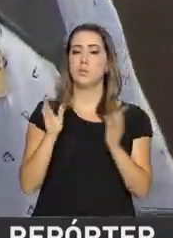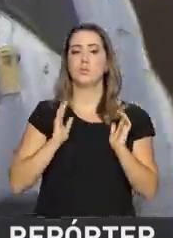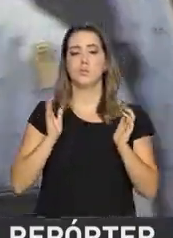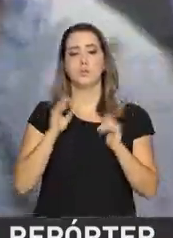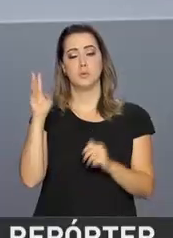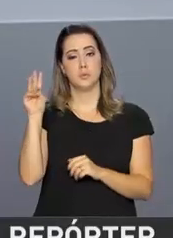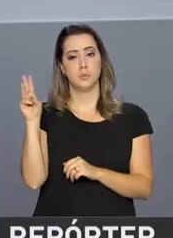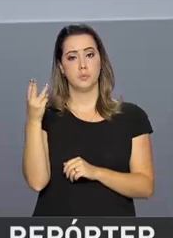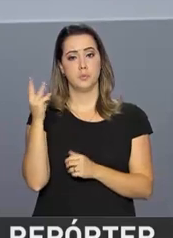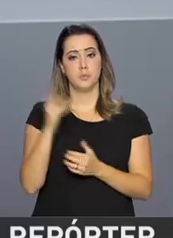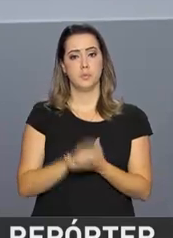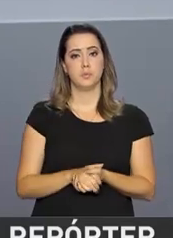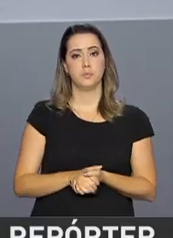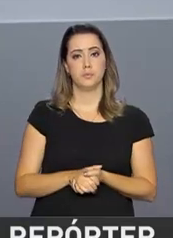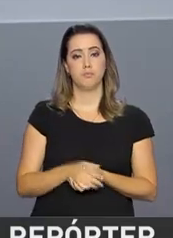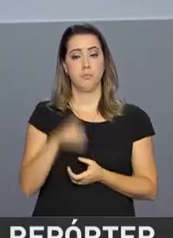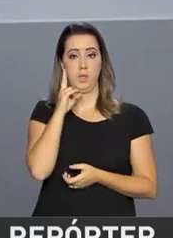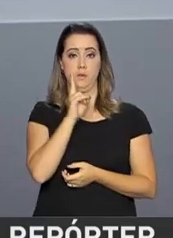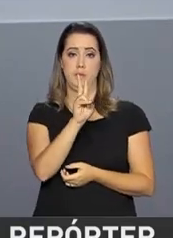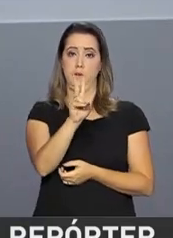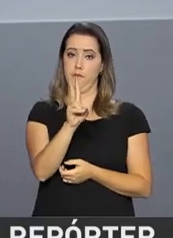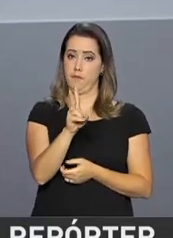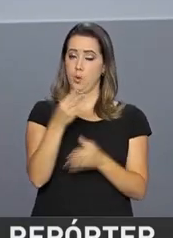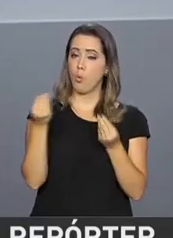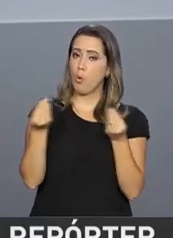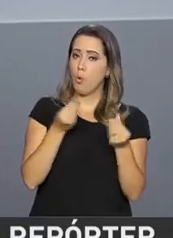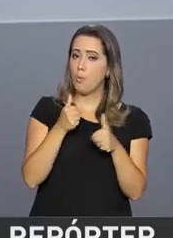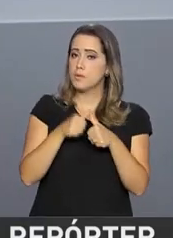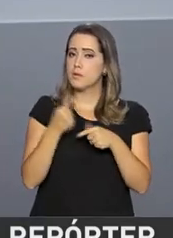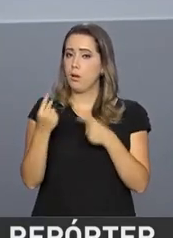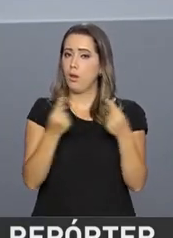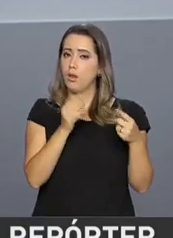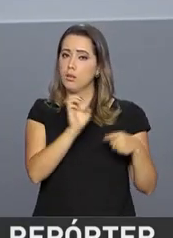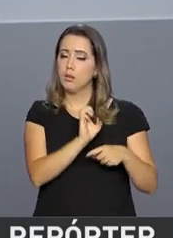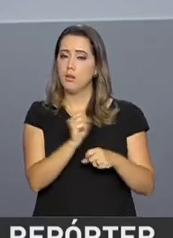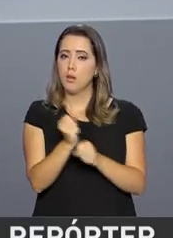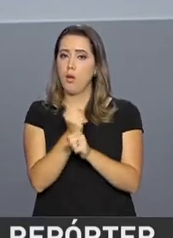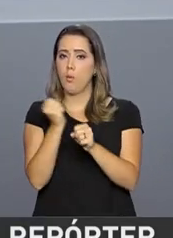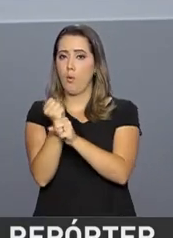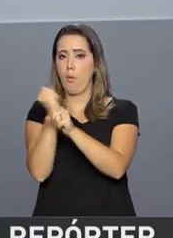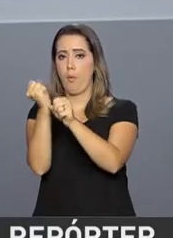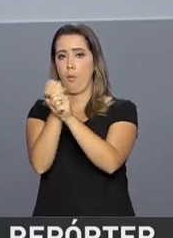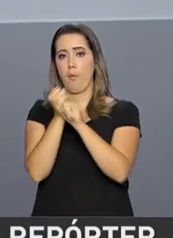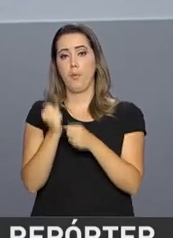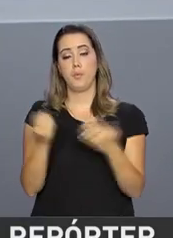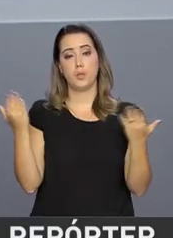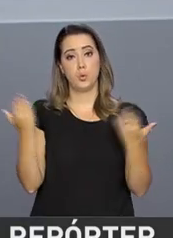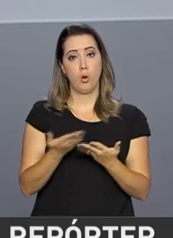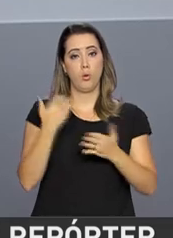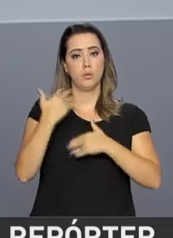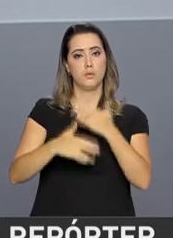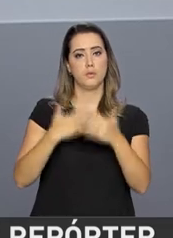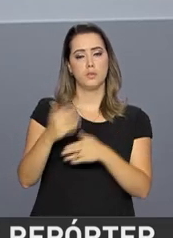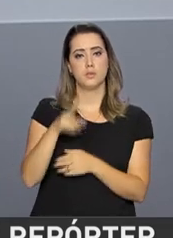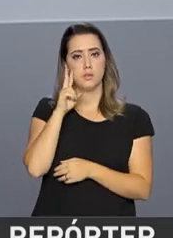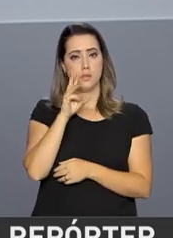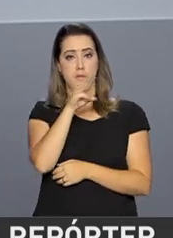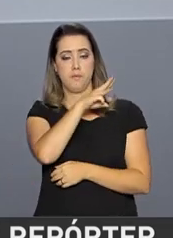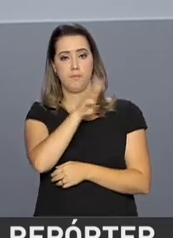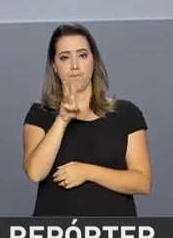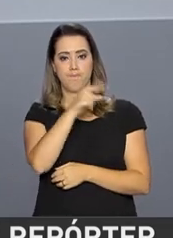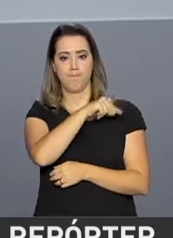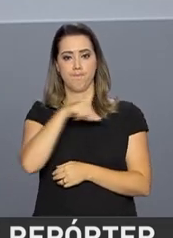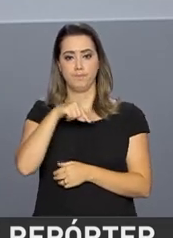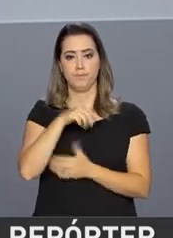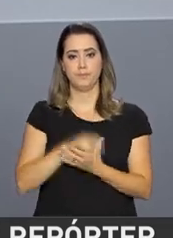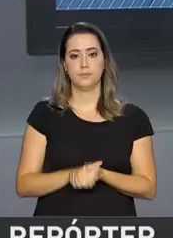Maranhão. E você pode acompanhar o andamento de cada obra do programa Agora é Avançar no site que aparece aí na sua